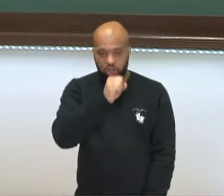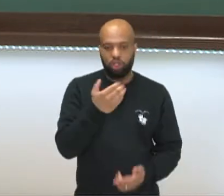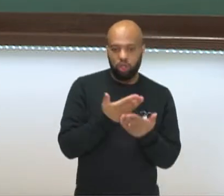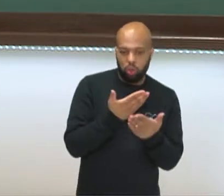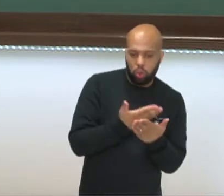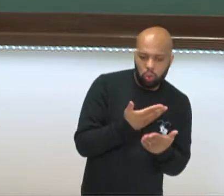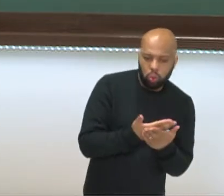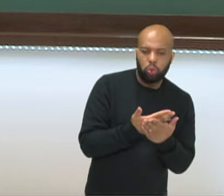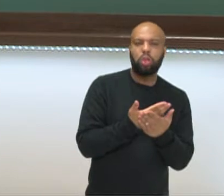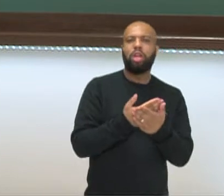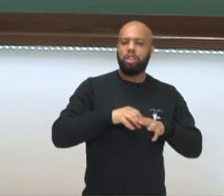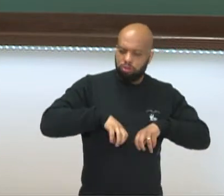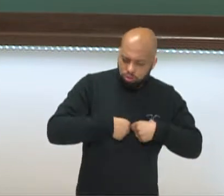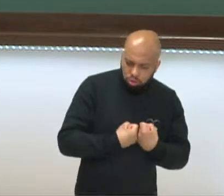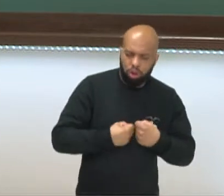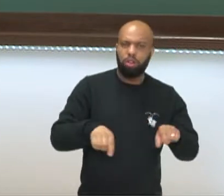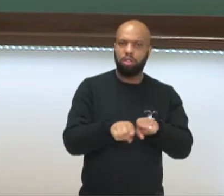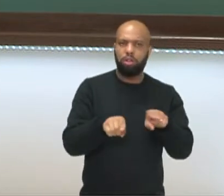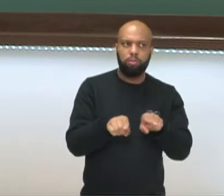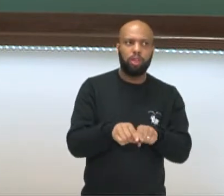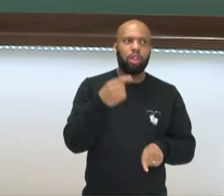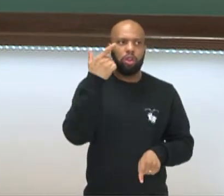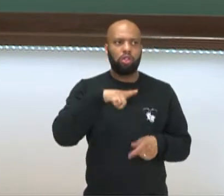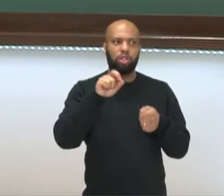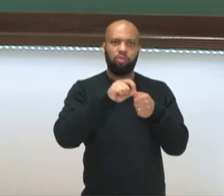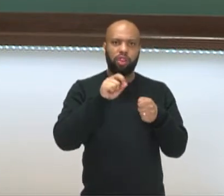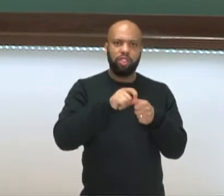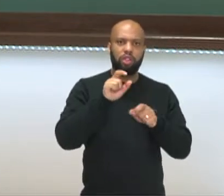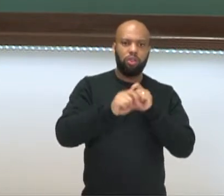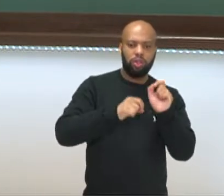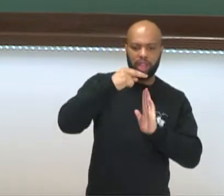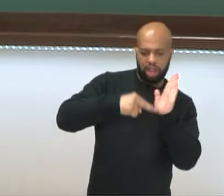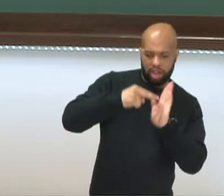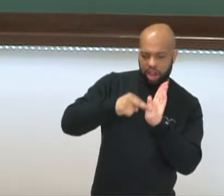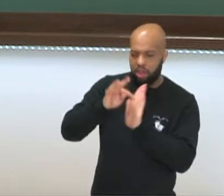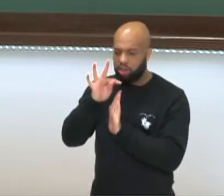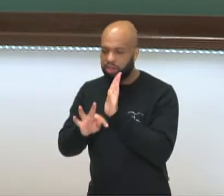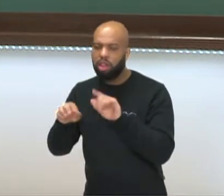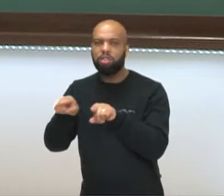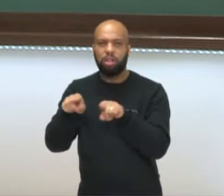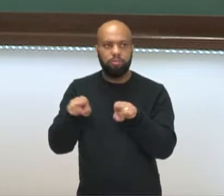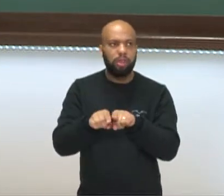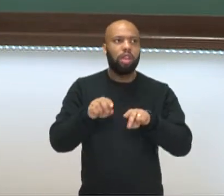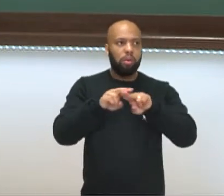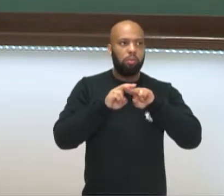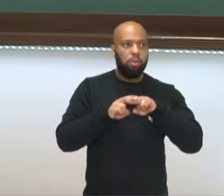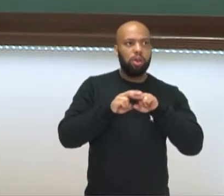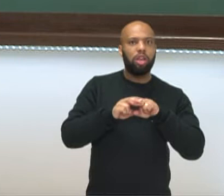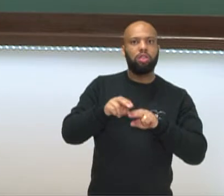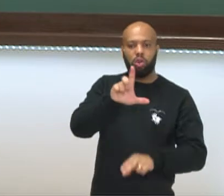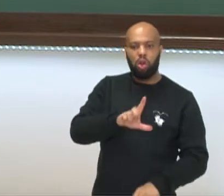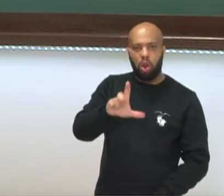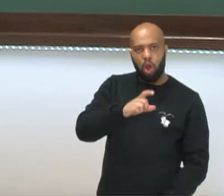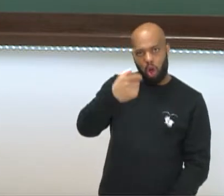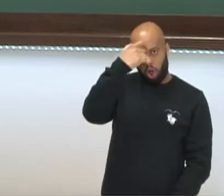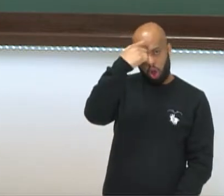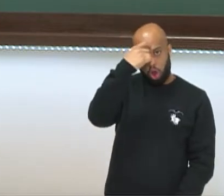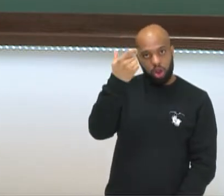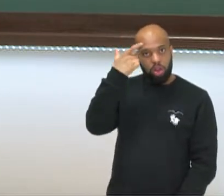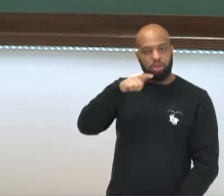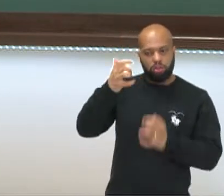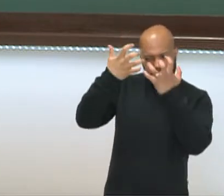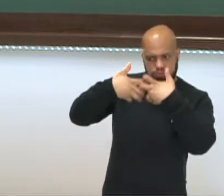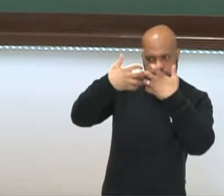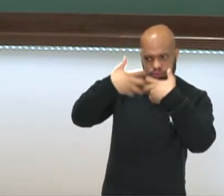estudei bastante, eu me esforço, eu faço bastante interpretação de texto e por isso o meu raciocínio lógico matemático ele fica um